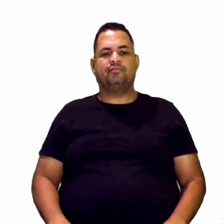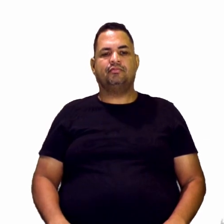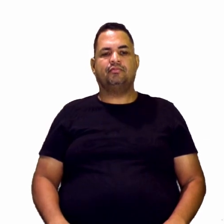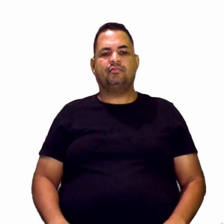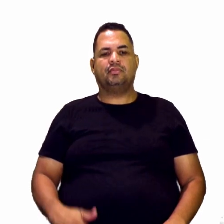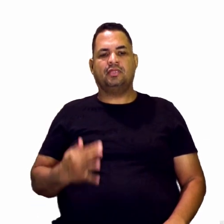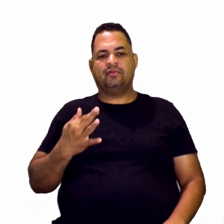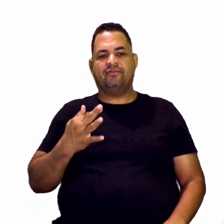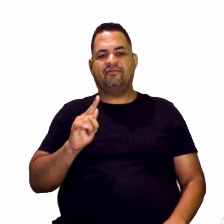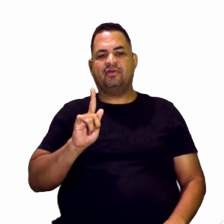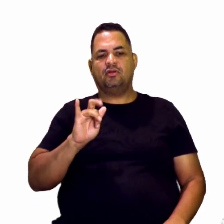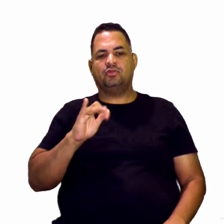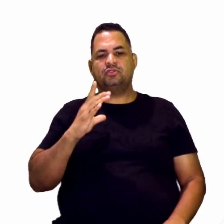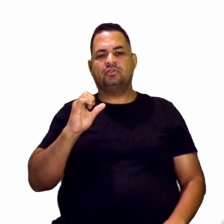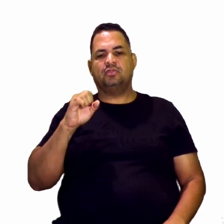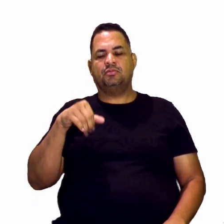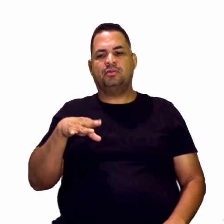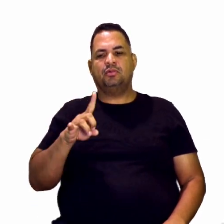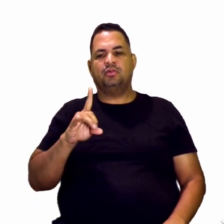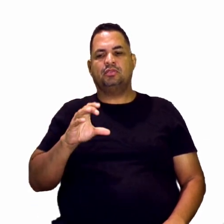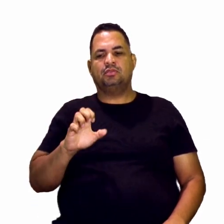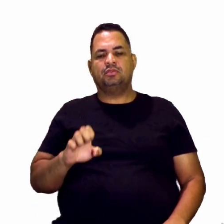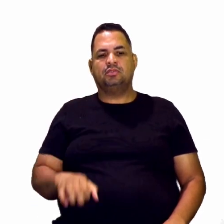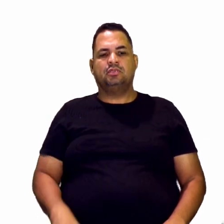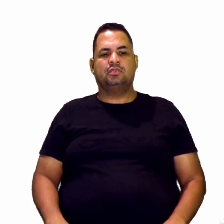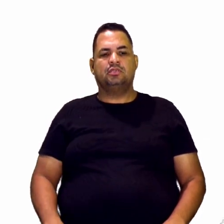Fagocitose e ameboide.